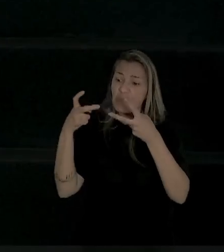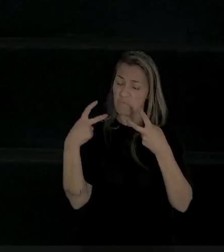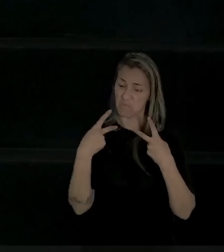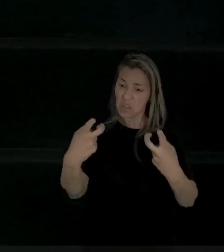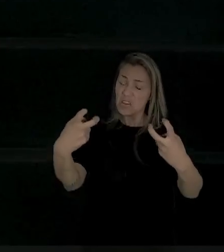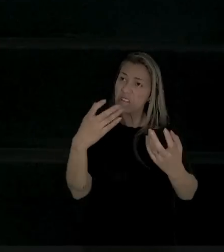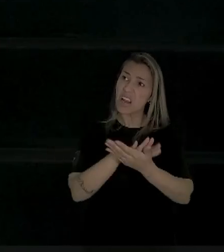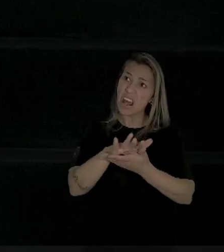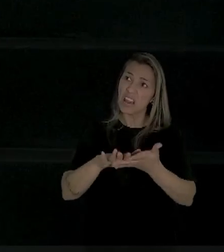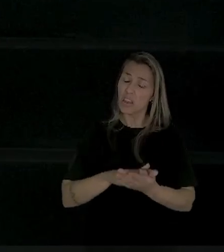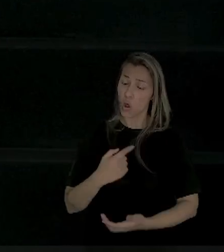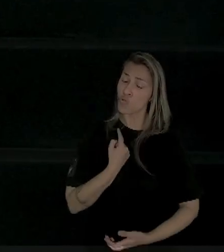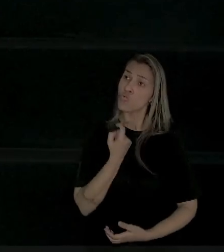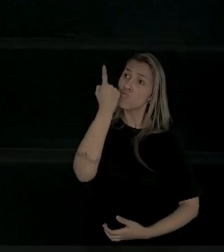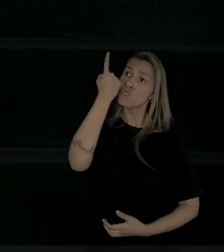Só eu.